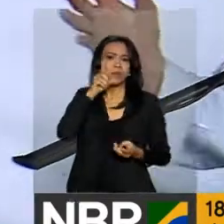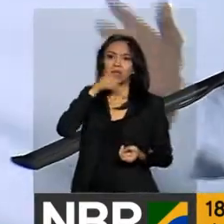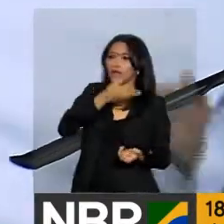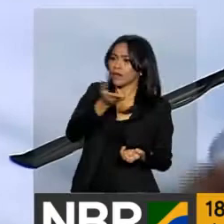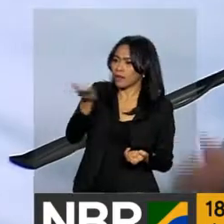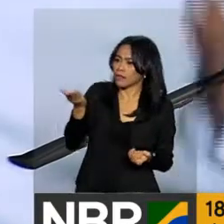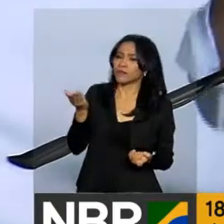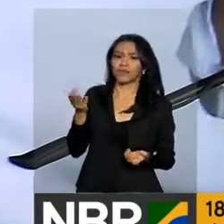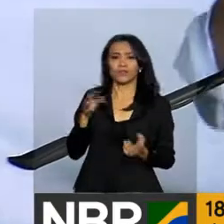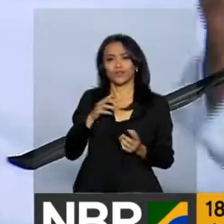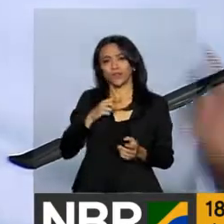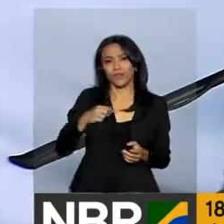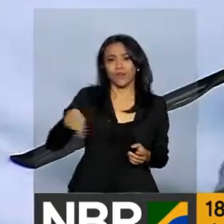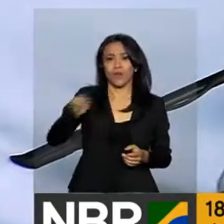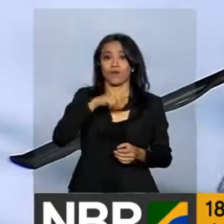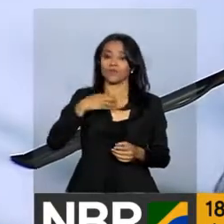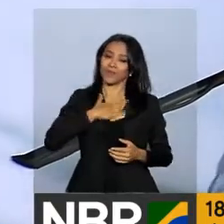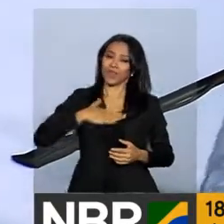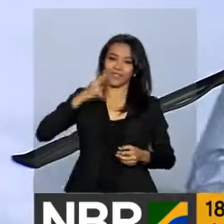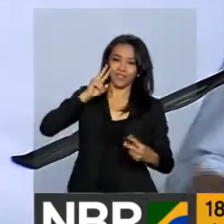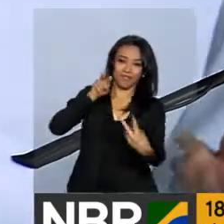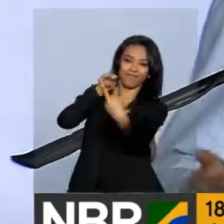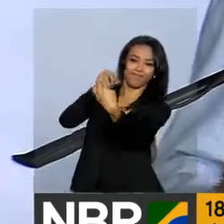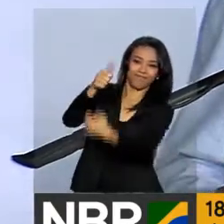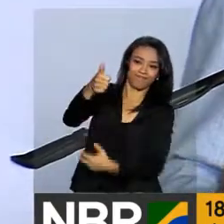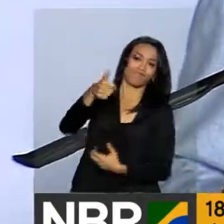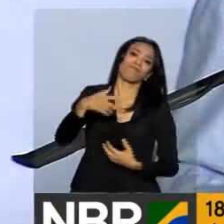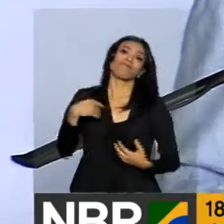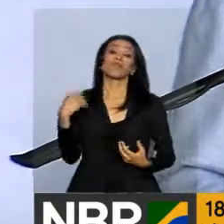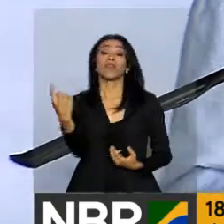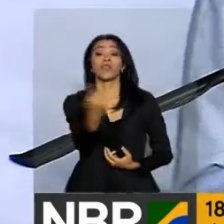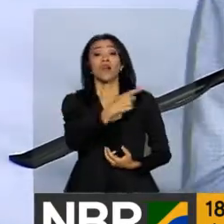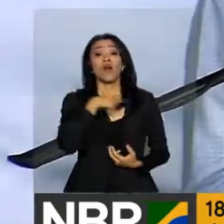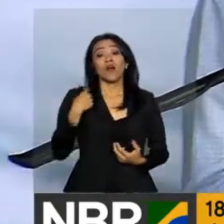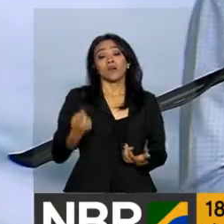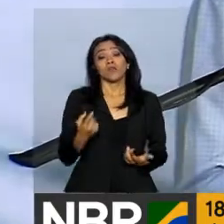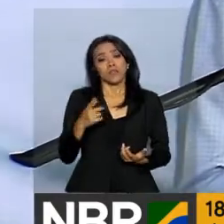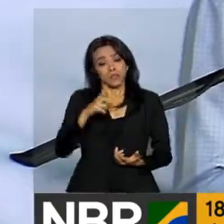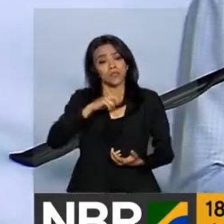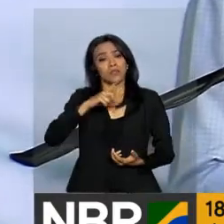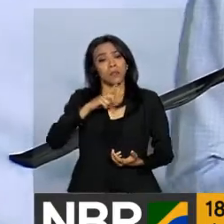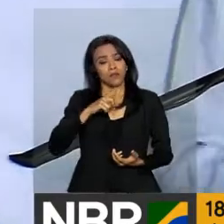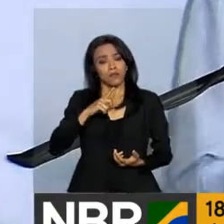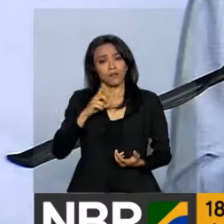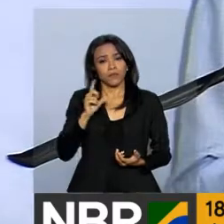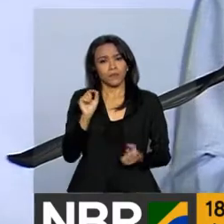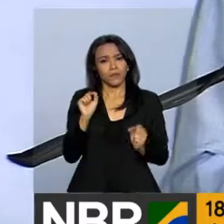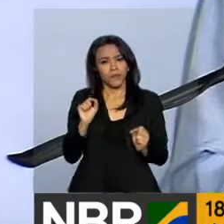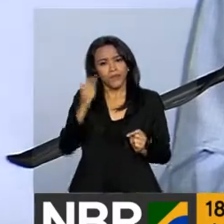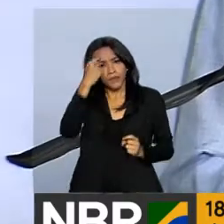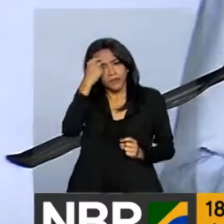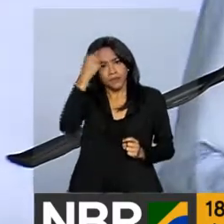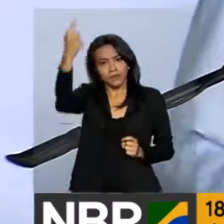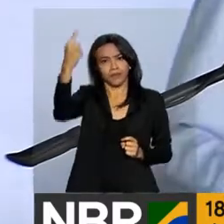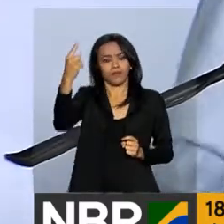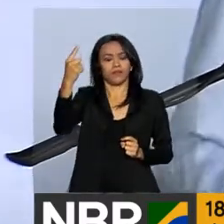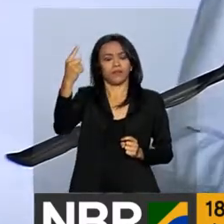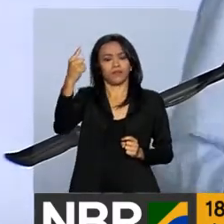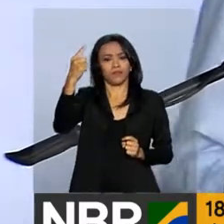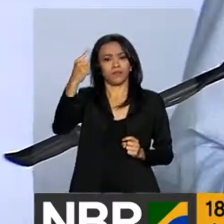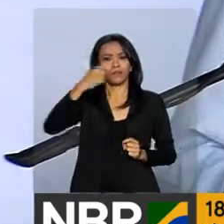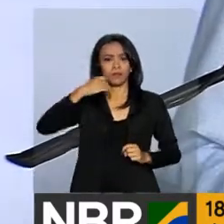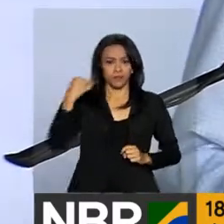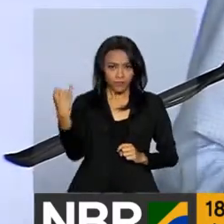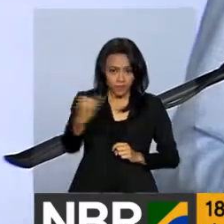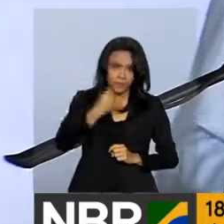é? Nós, muito prazer em vê-lo, viu? E nós temos realmente esta ideia da